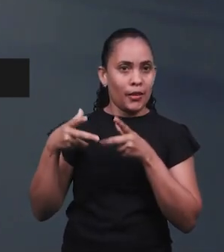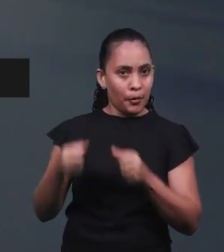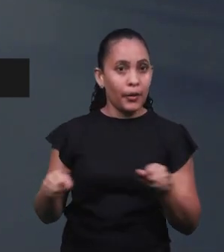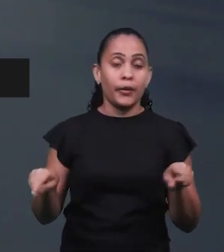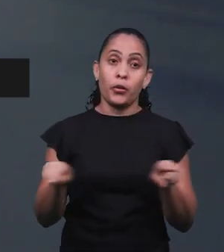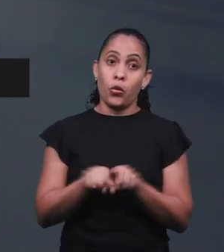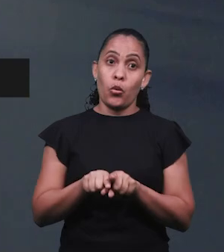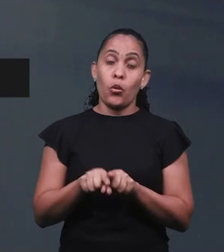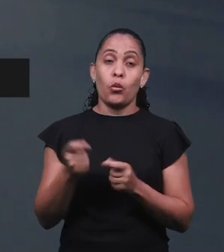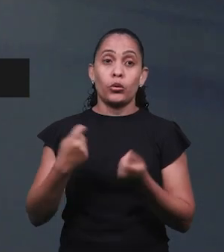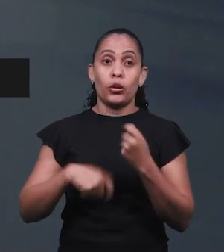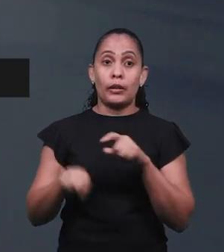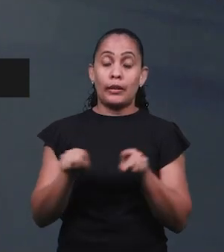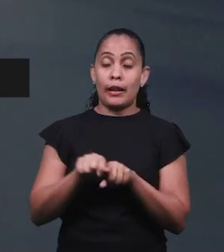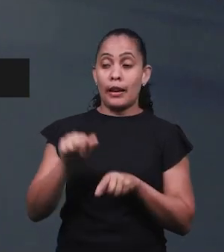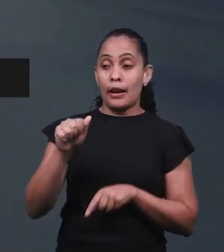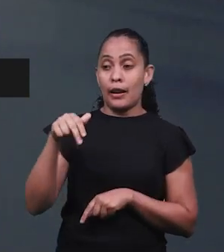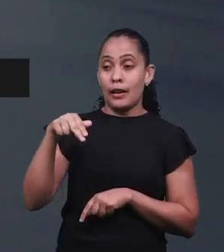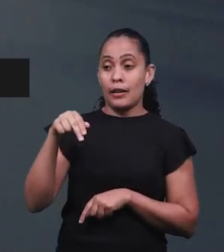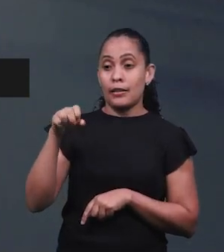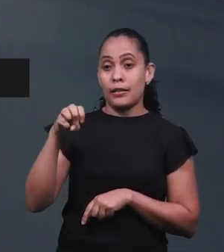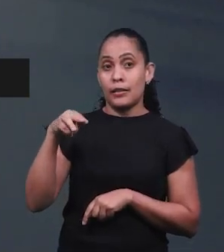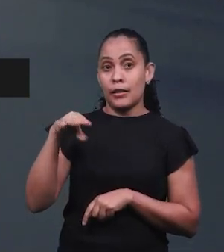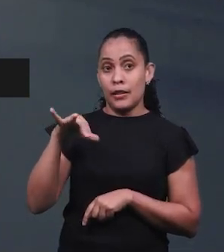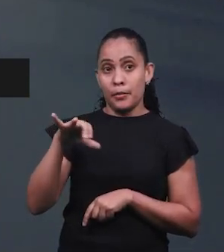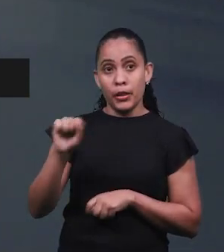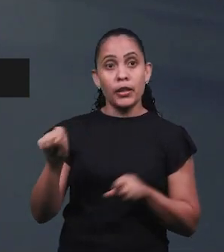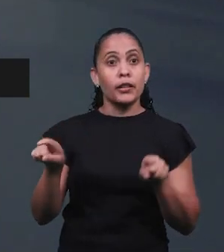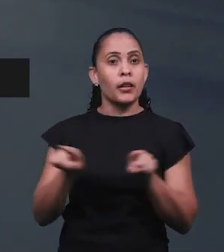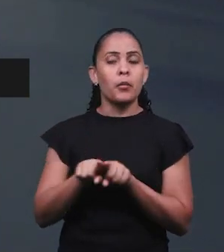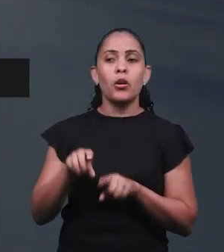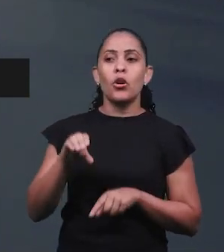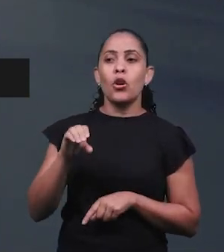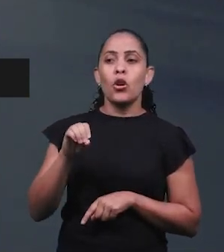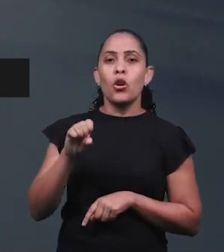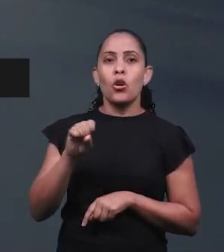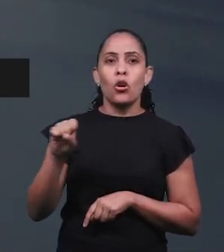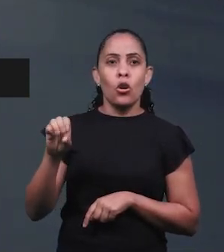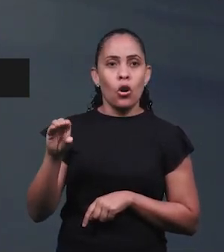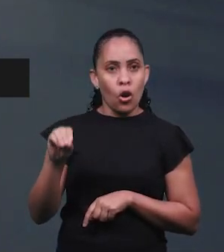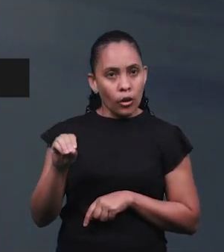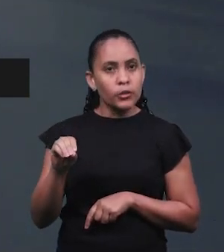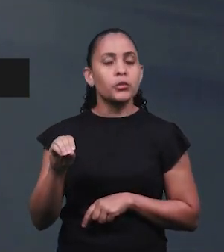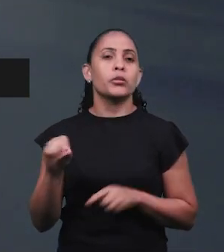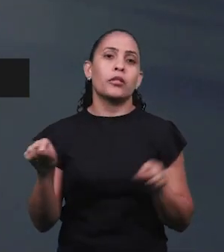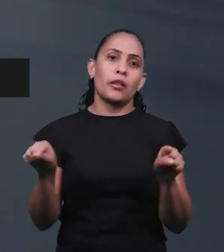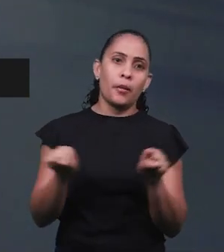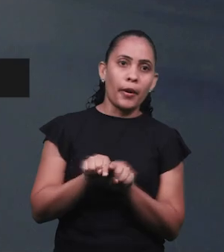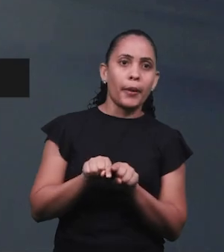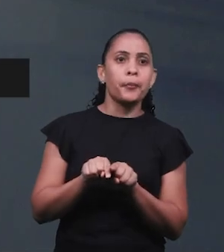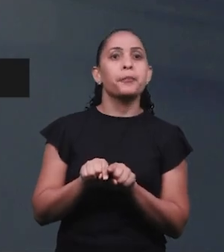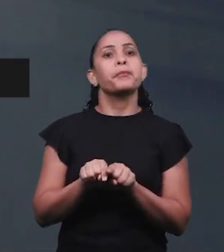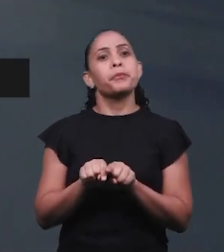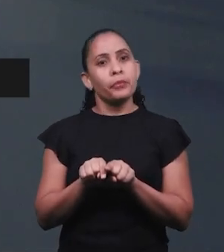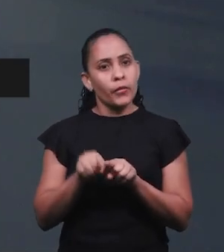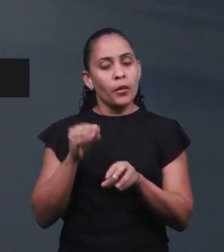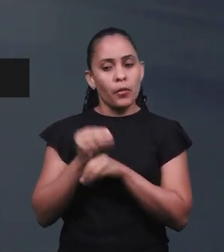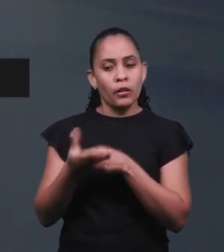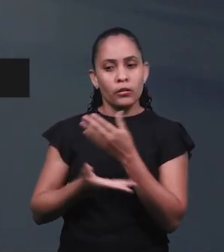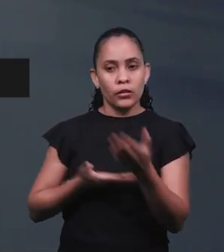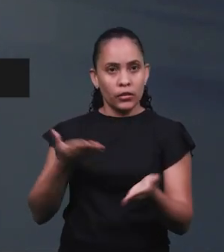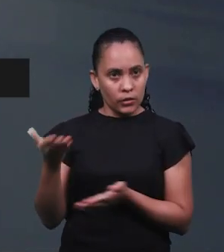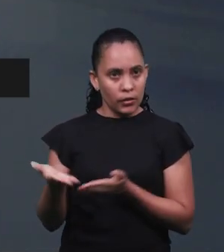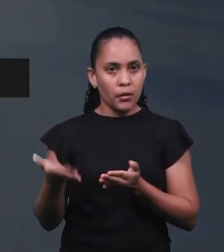anemia, controle de ósseo, né, porque tem muitas doenças ósseas, como o senhor falou aí, inerentes à doença